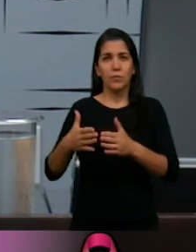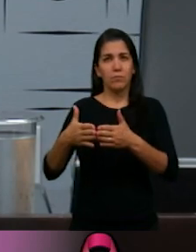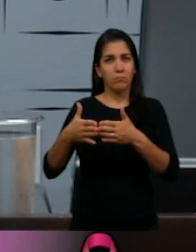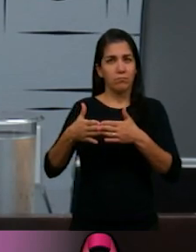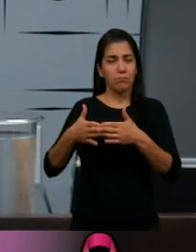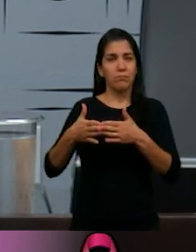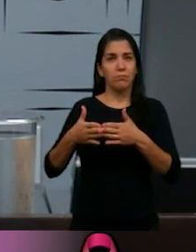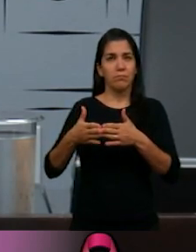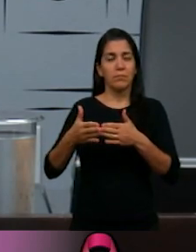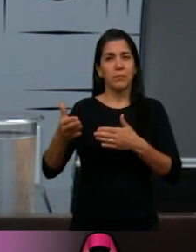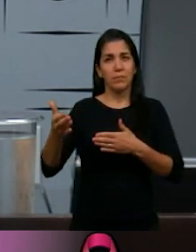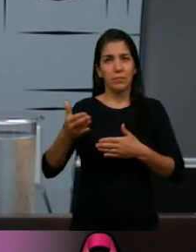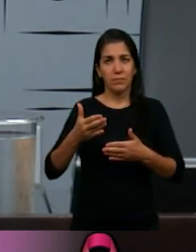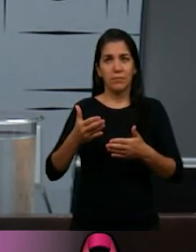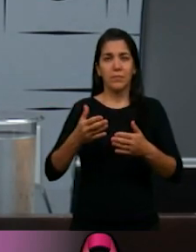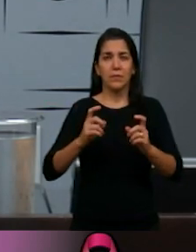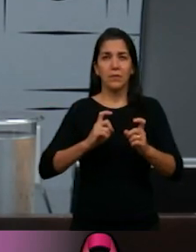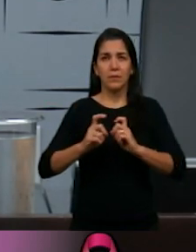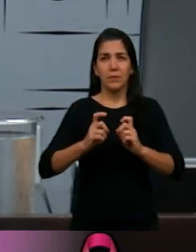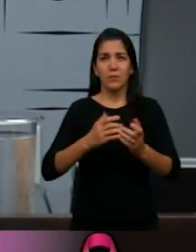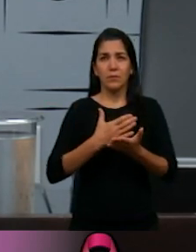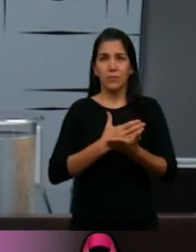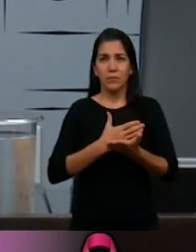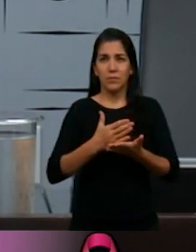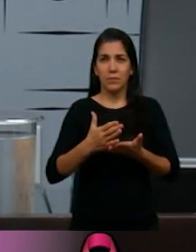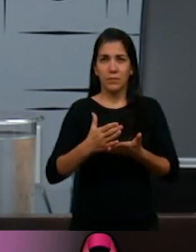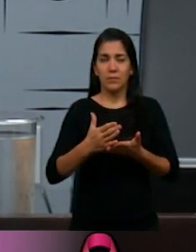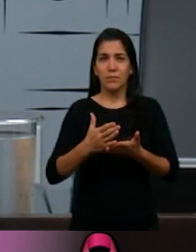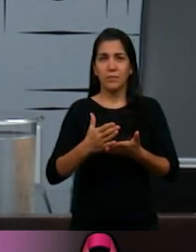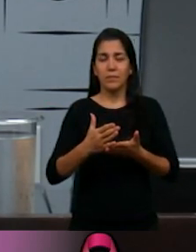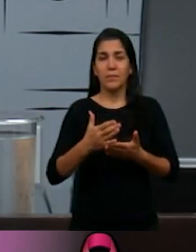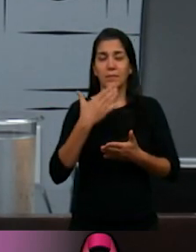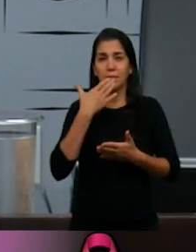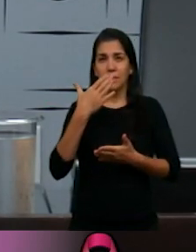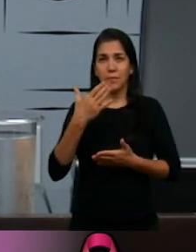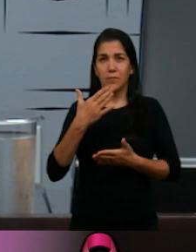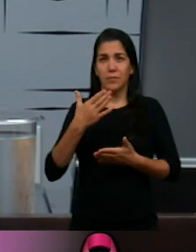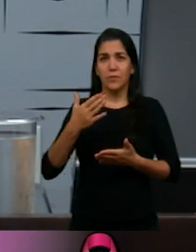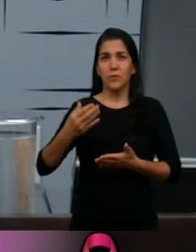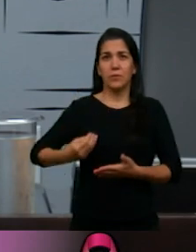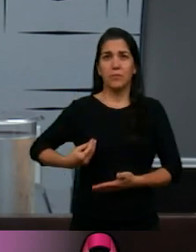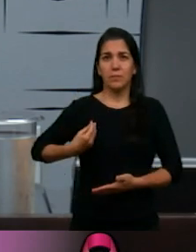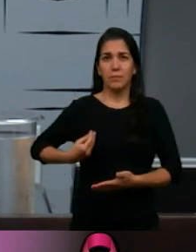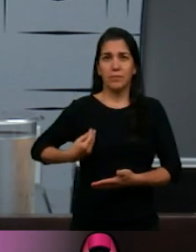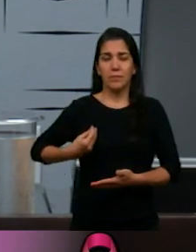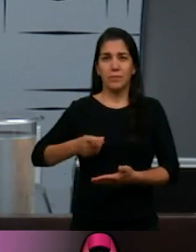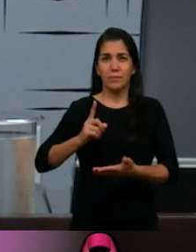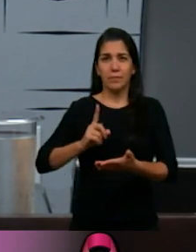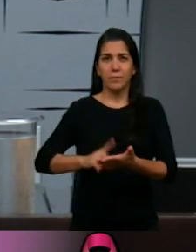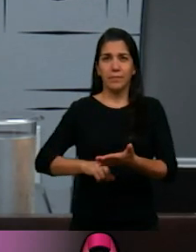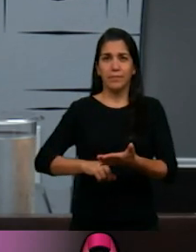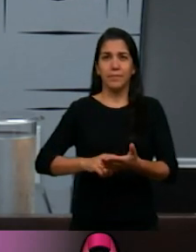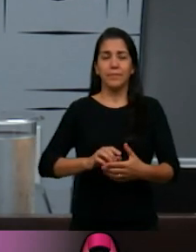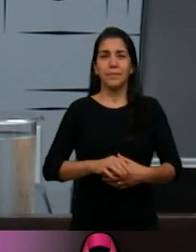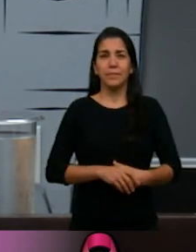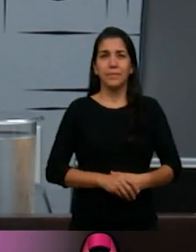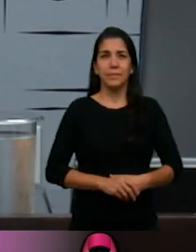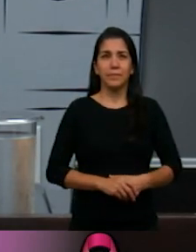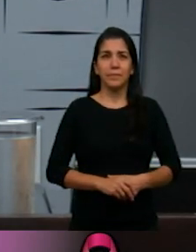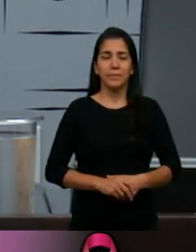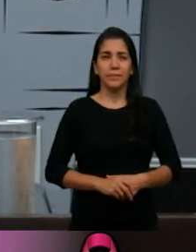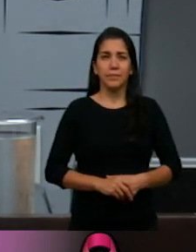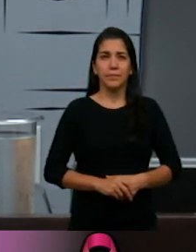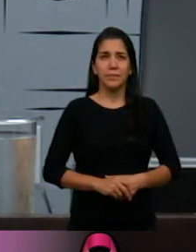em outras dependências para a abertura da sessão ordinária e solicitamos que registrem a sua presença no